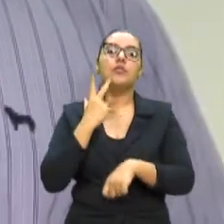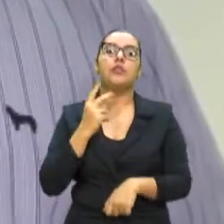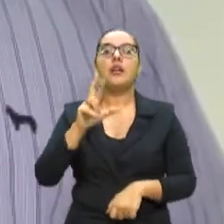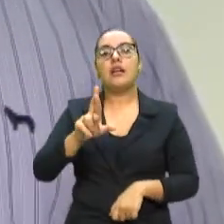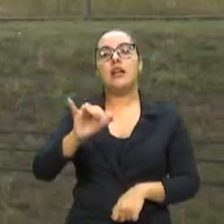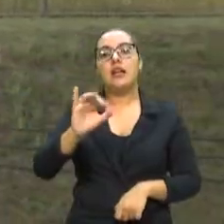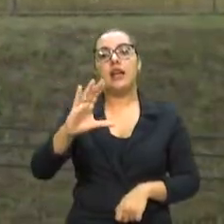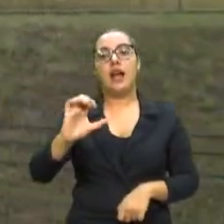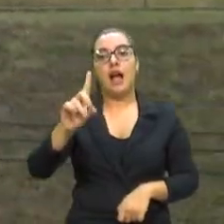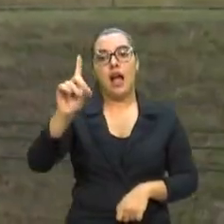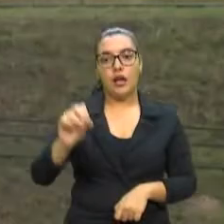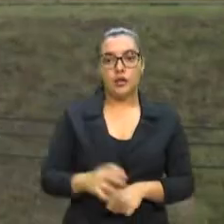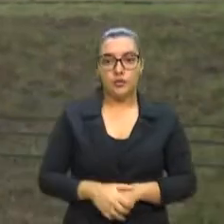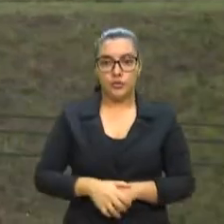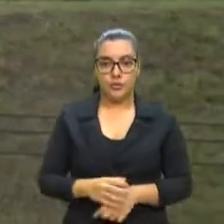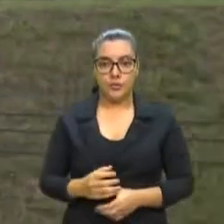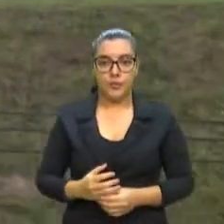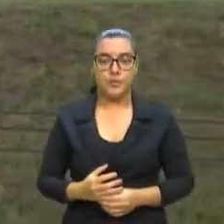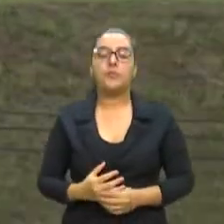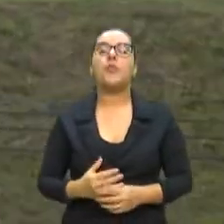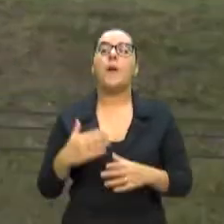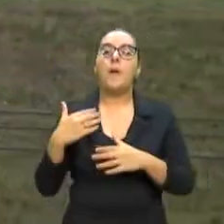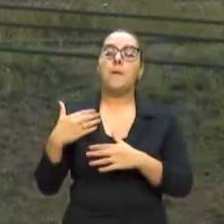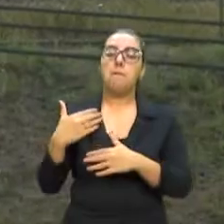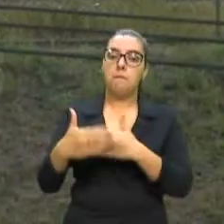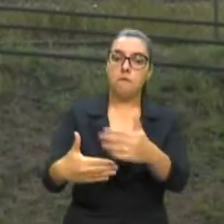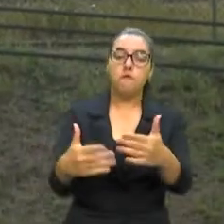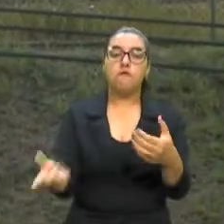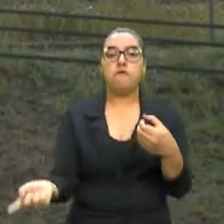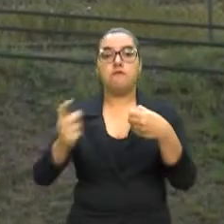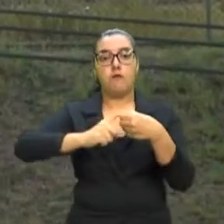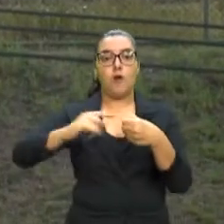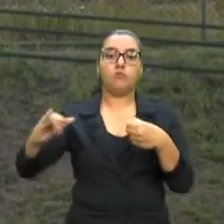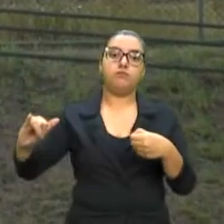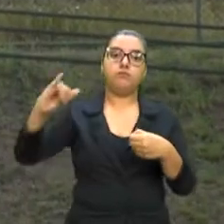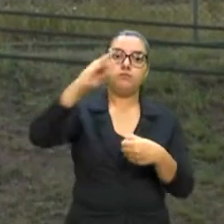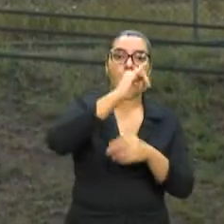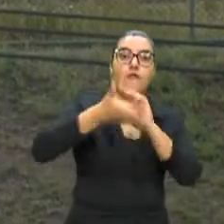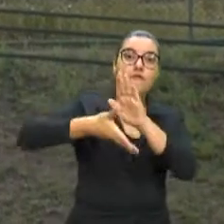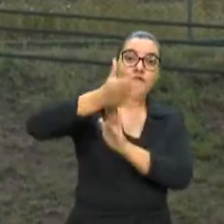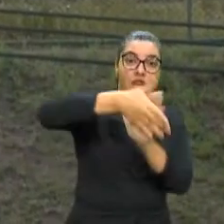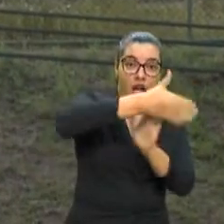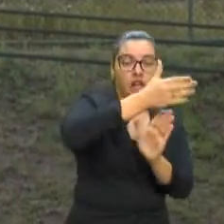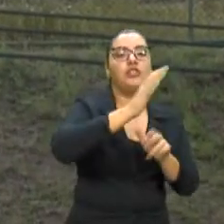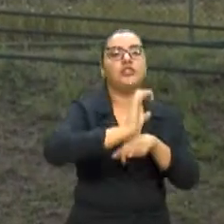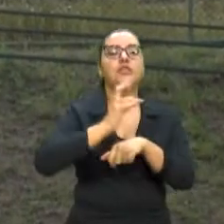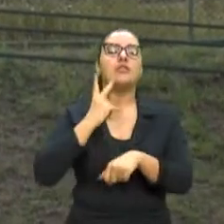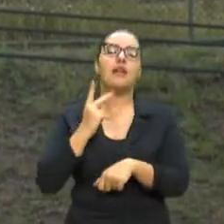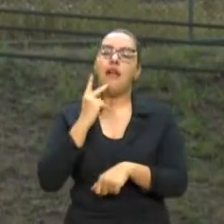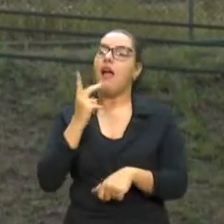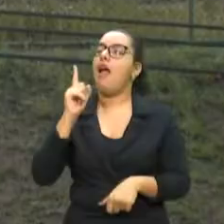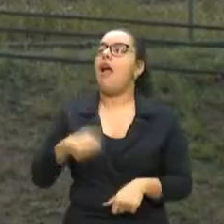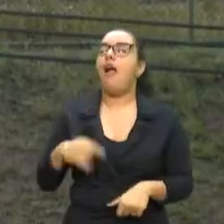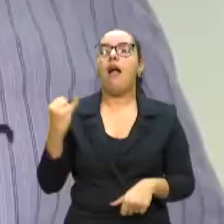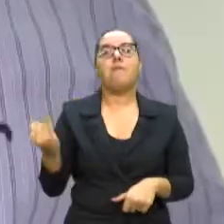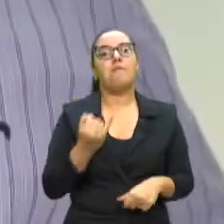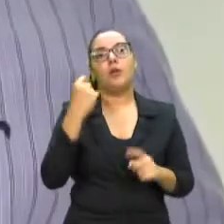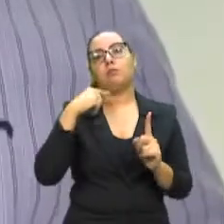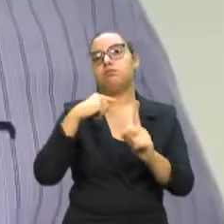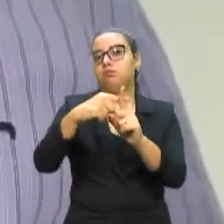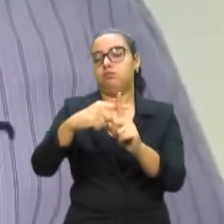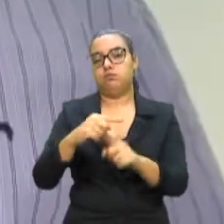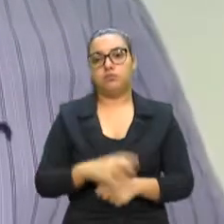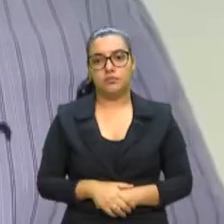Coimbra, destaca que o processo de retomada das frotas aéreas no Ceará é um cenário extremamente positivo.